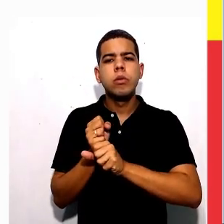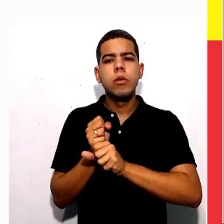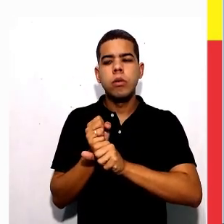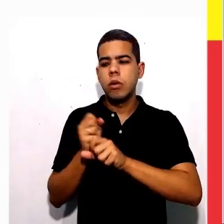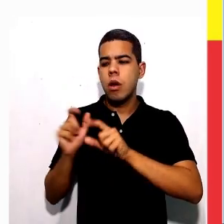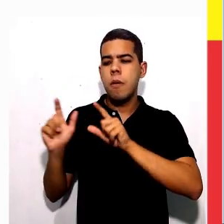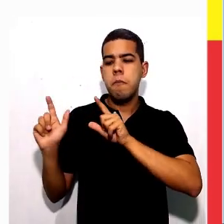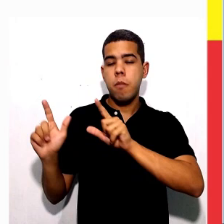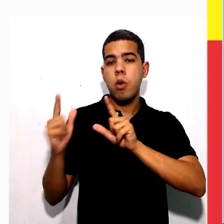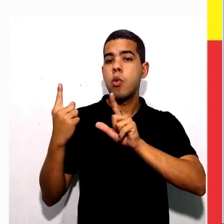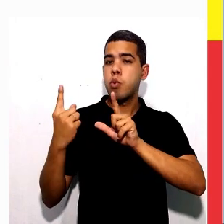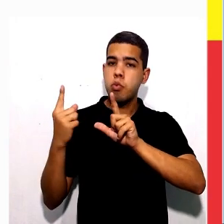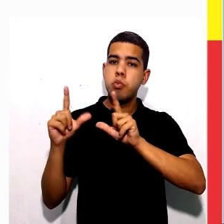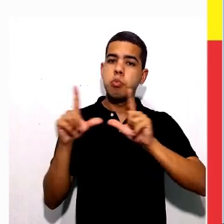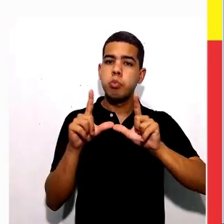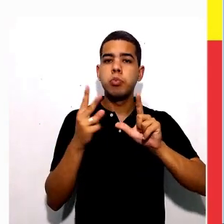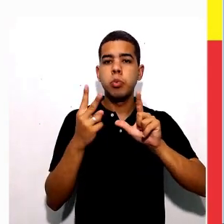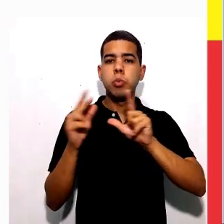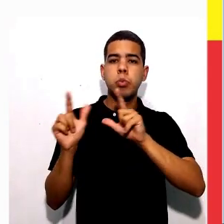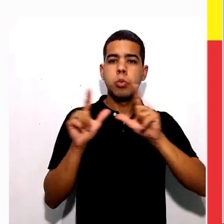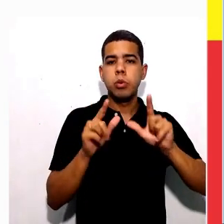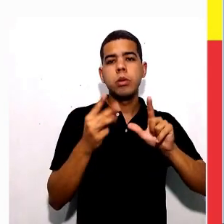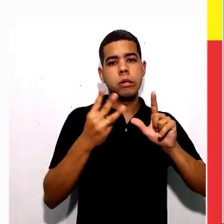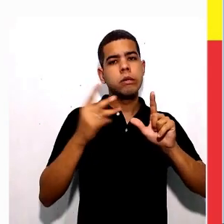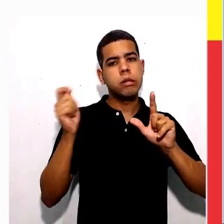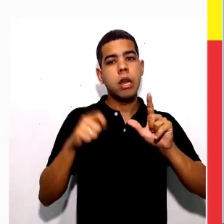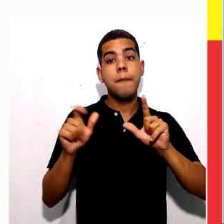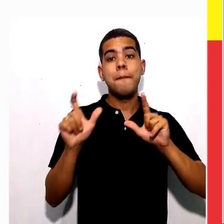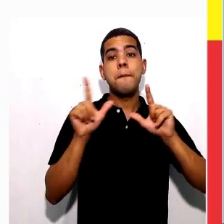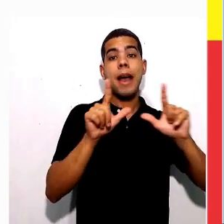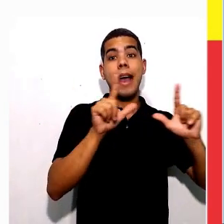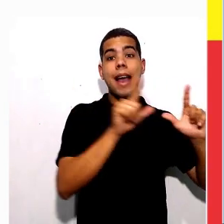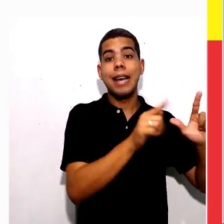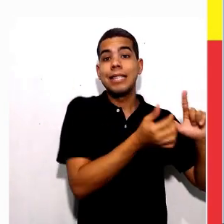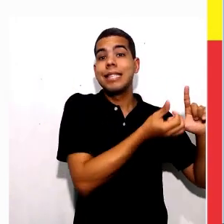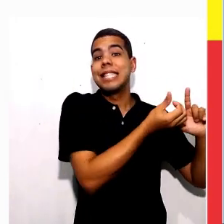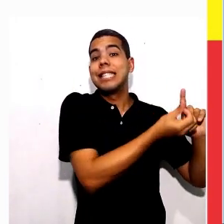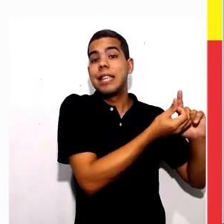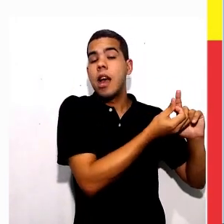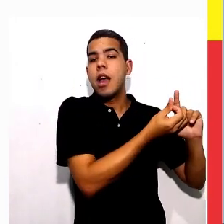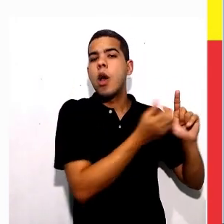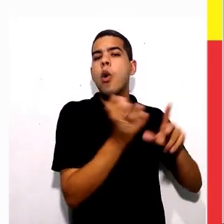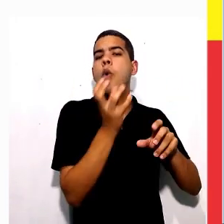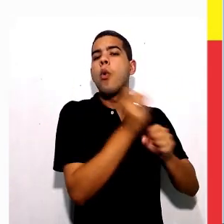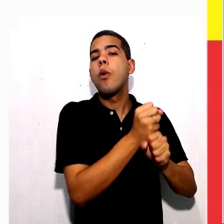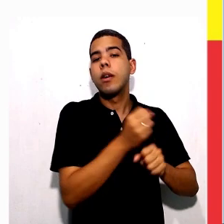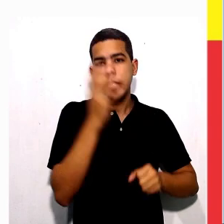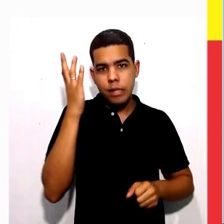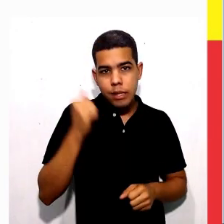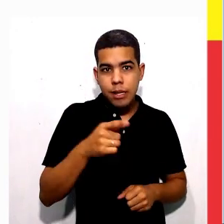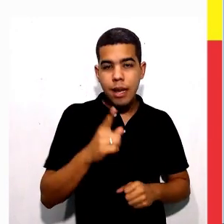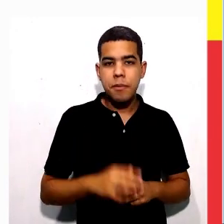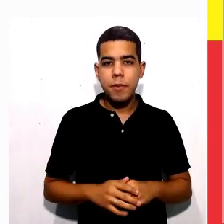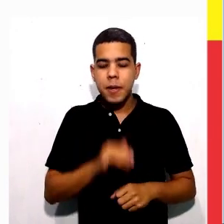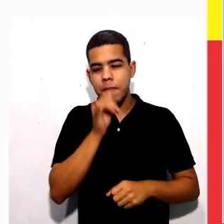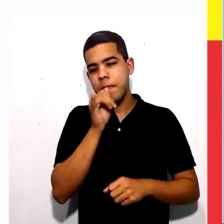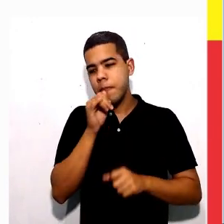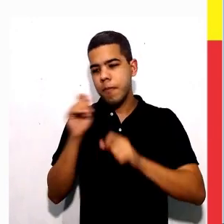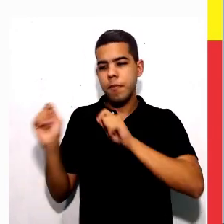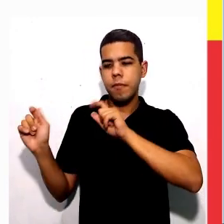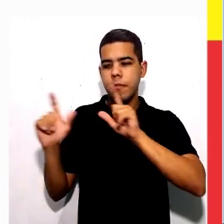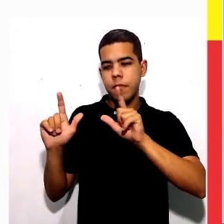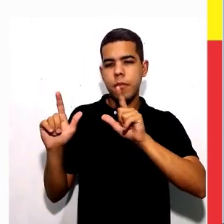figura sexta, a sétima figura, quantos tem? Consegue? Vamos entender agora. Figura